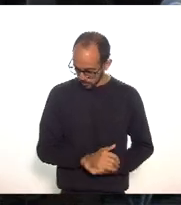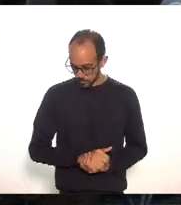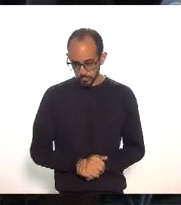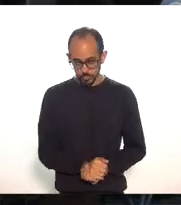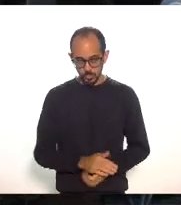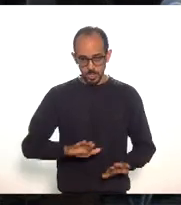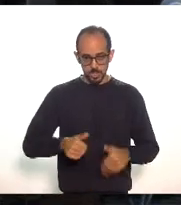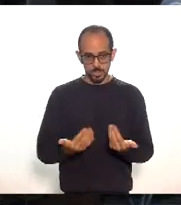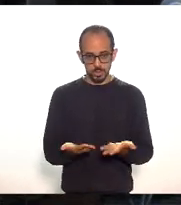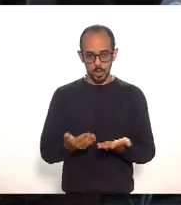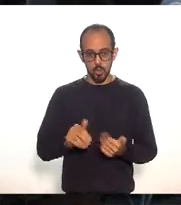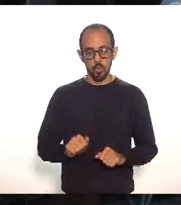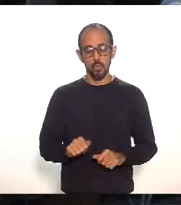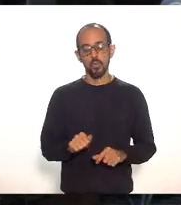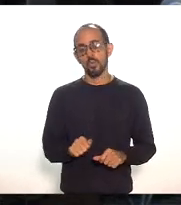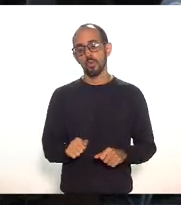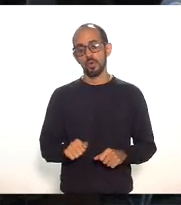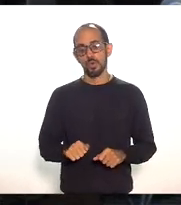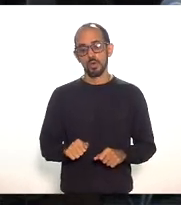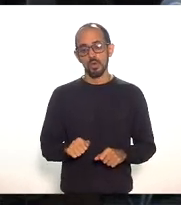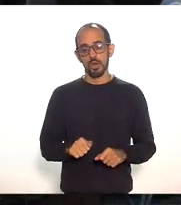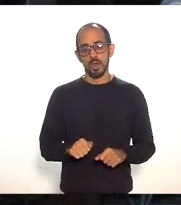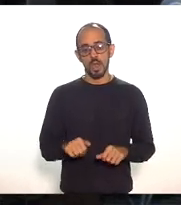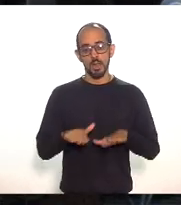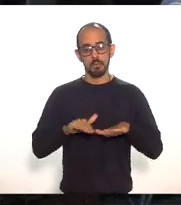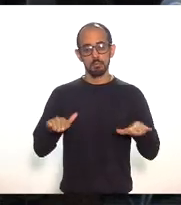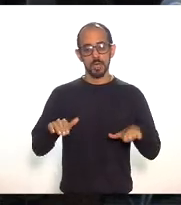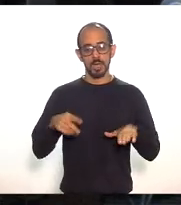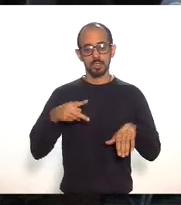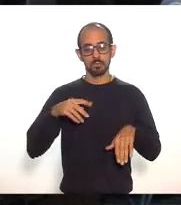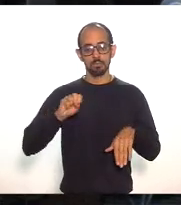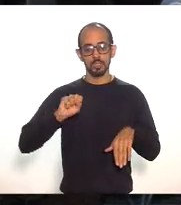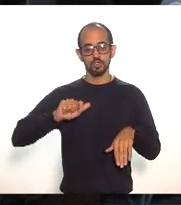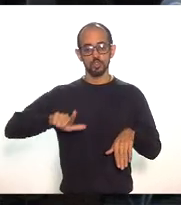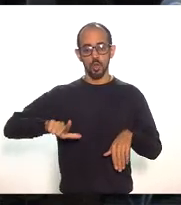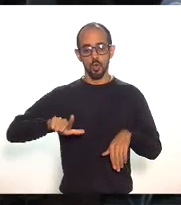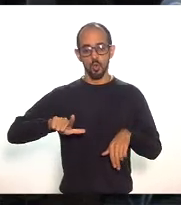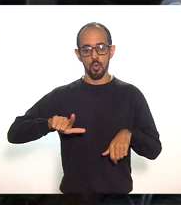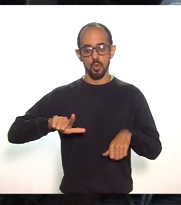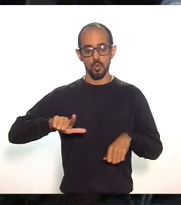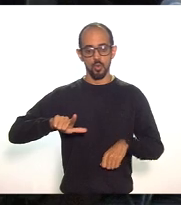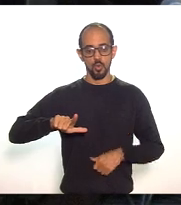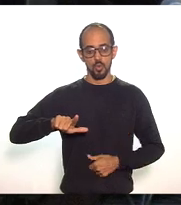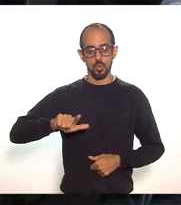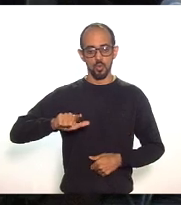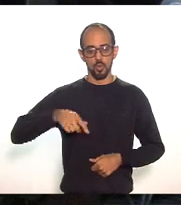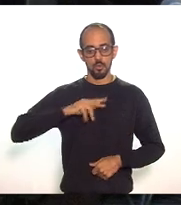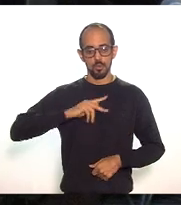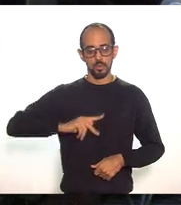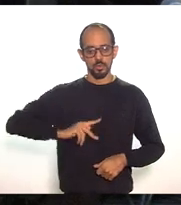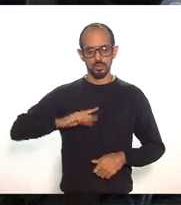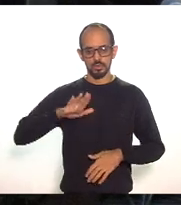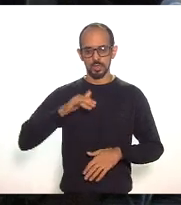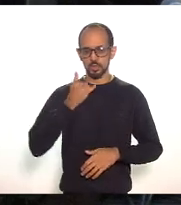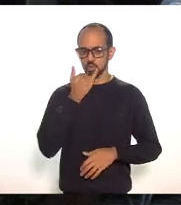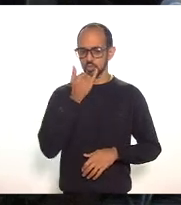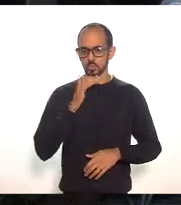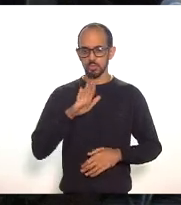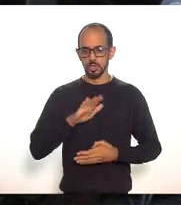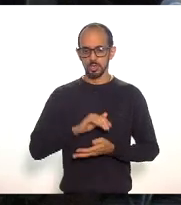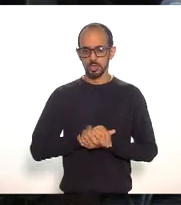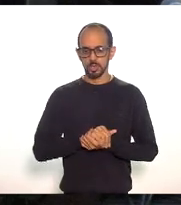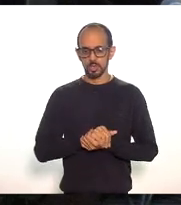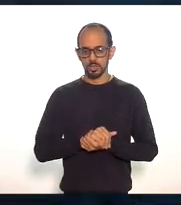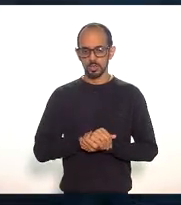Então vamos, bancada do PSOL. O presidente, só lembrando que